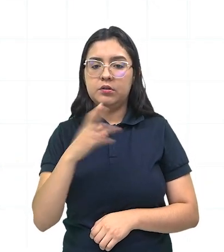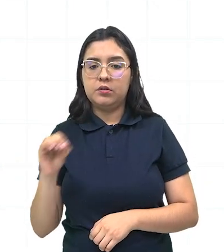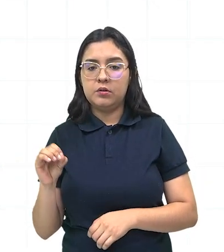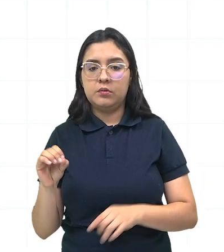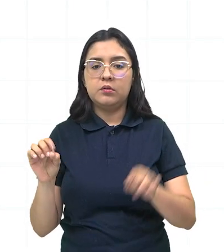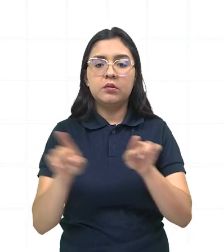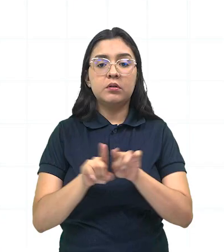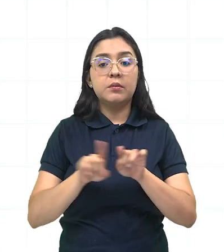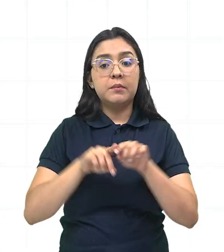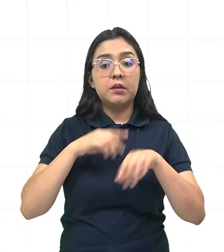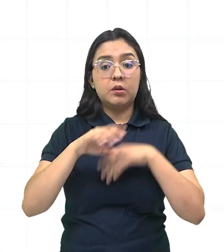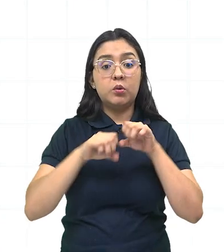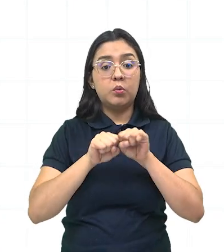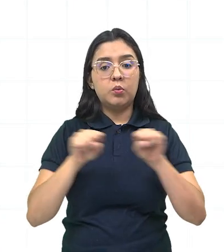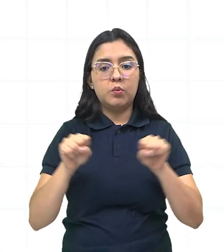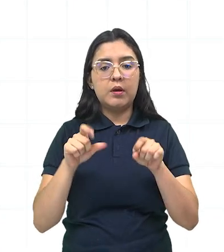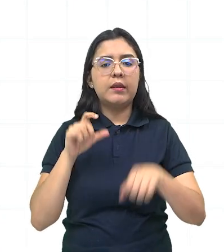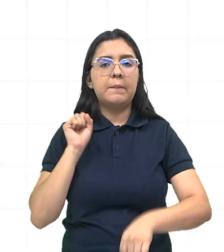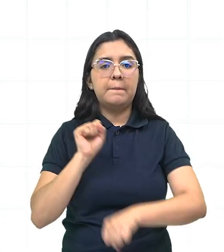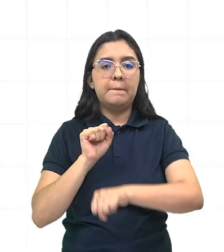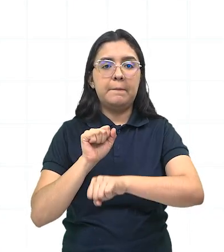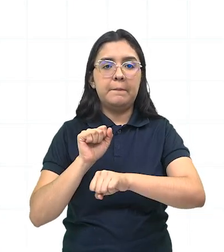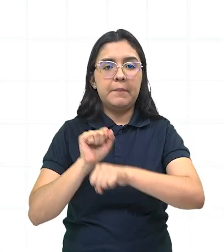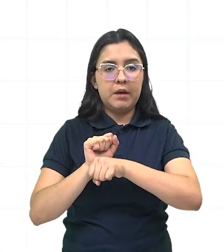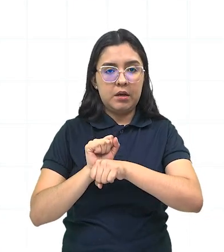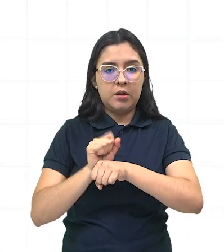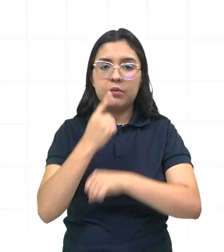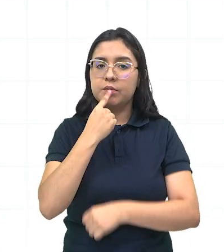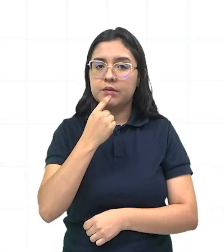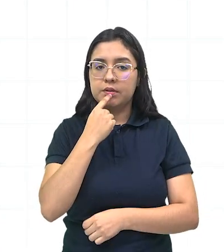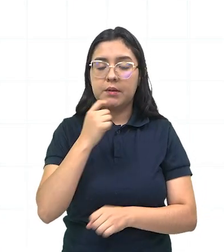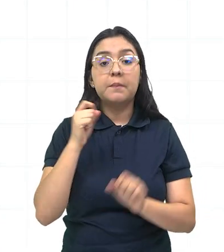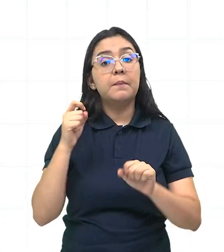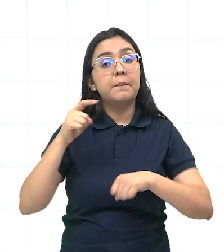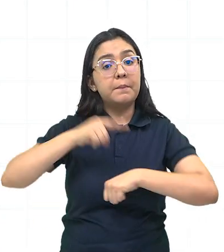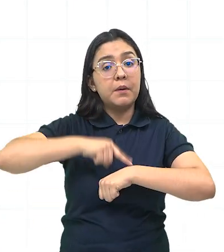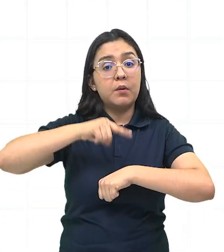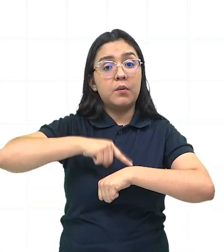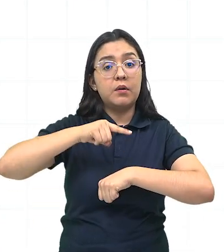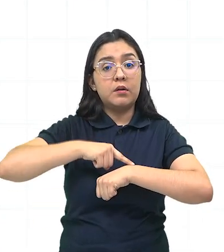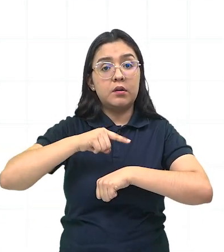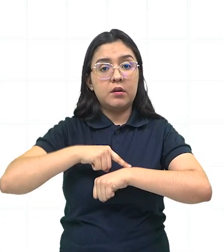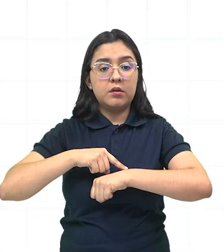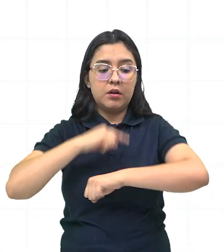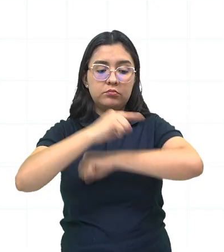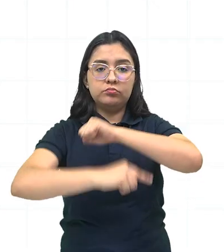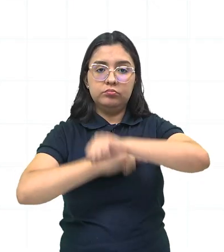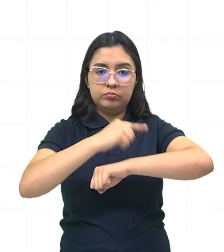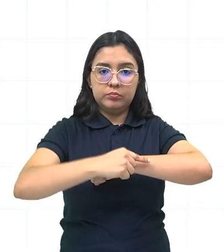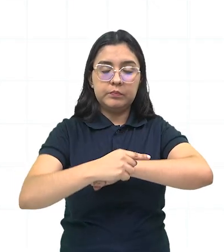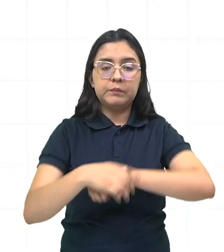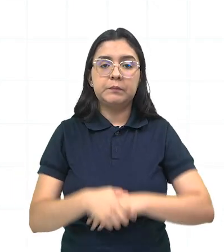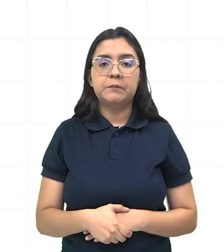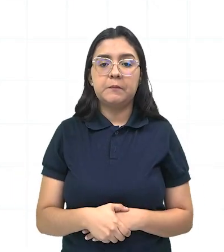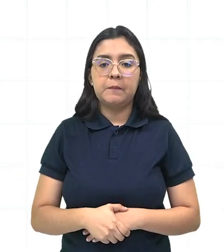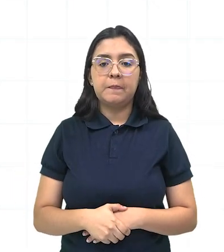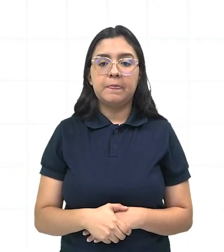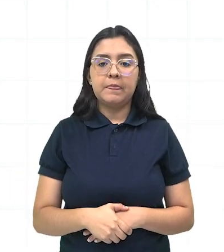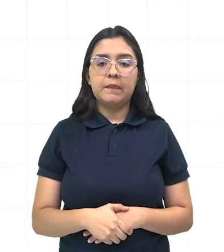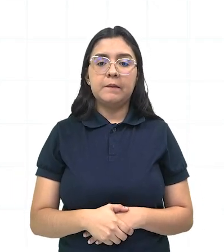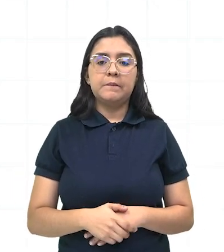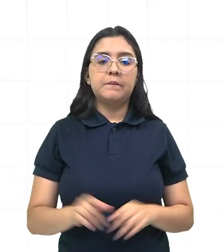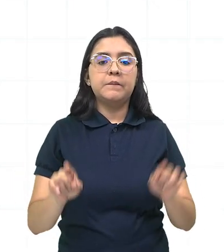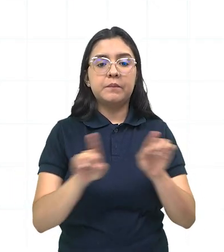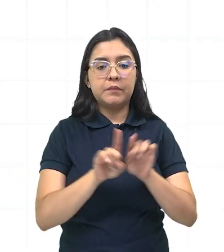e torça o bastão até estancar o sangramento. Marque o horário em que foi aplicado o torniquete. É como se fosse